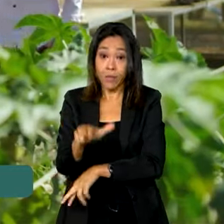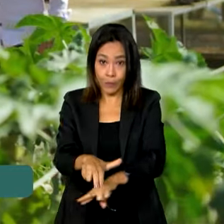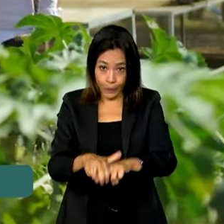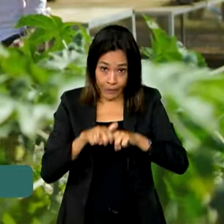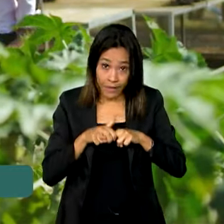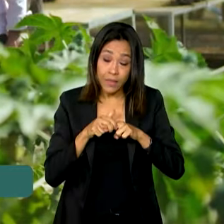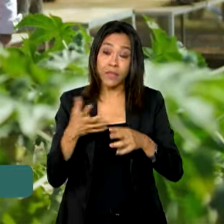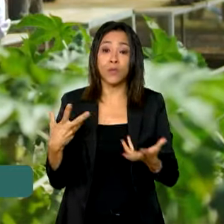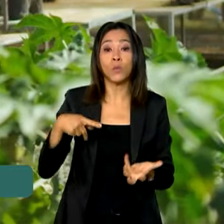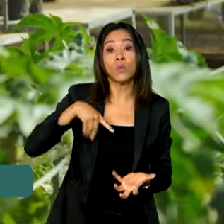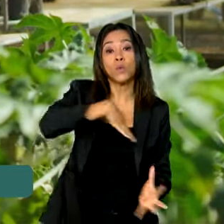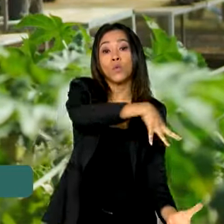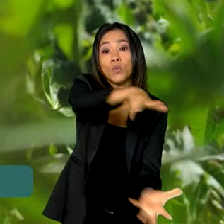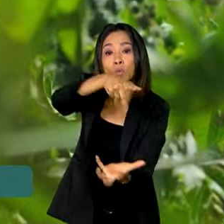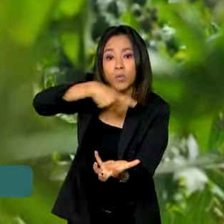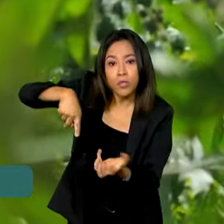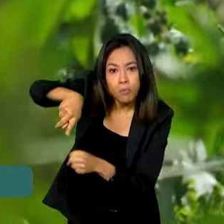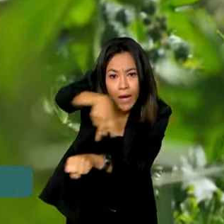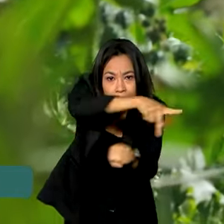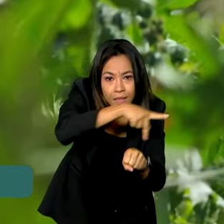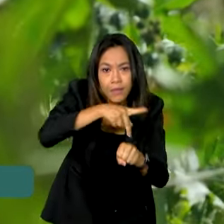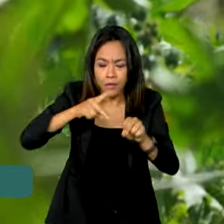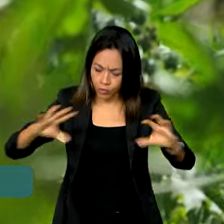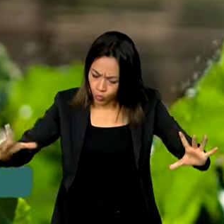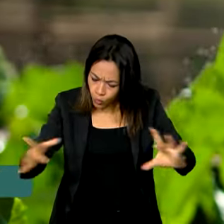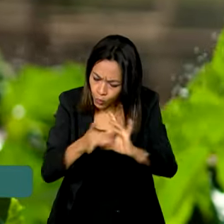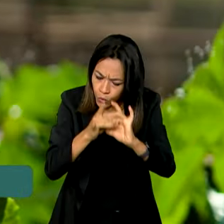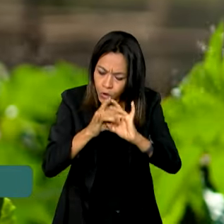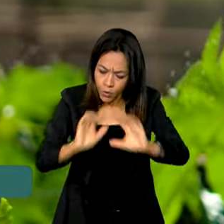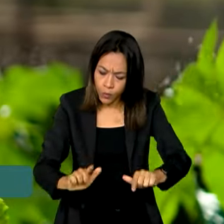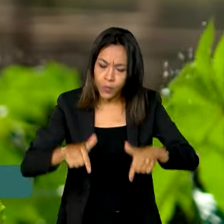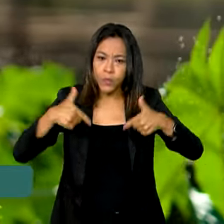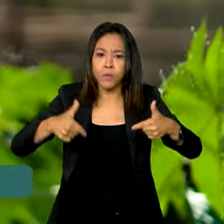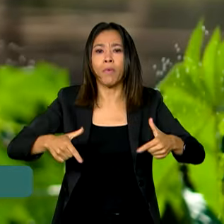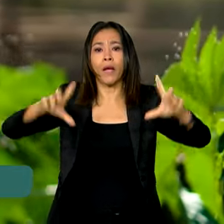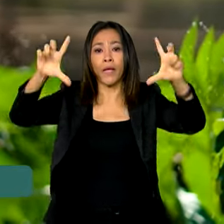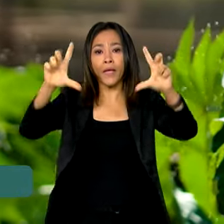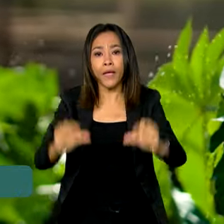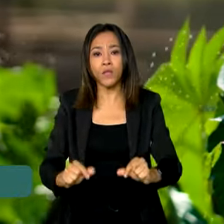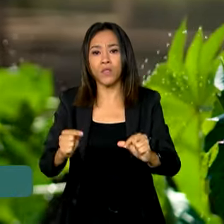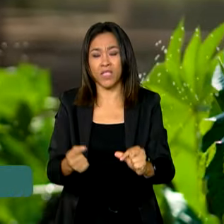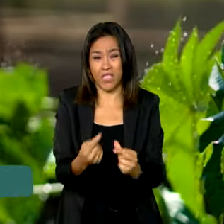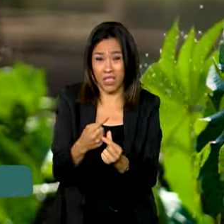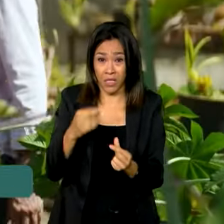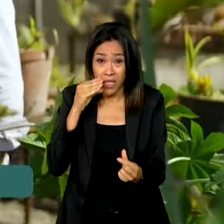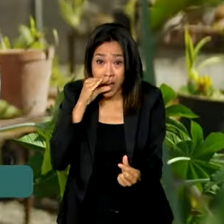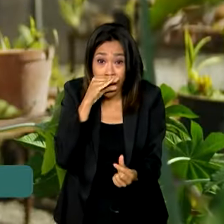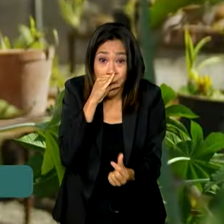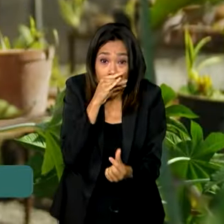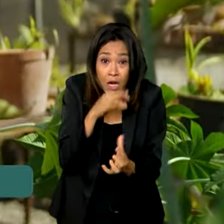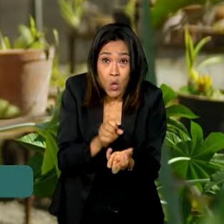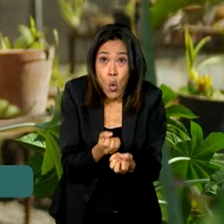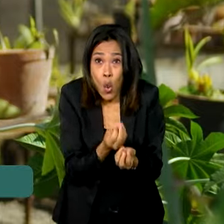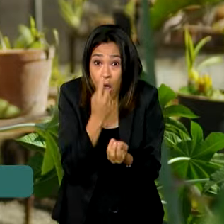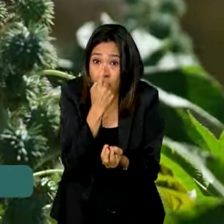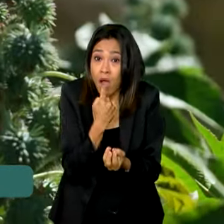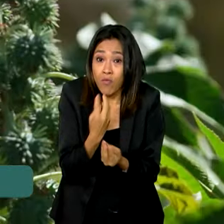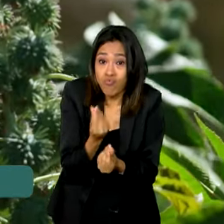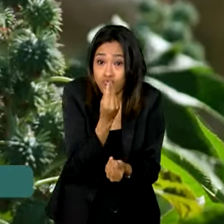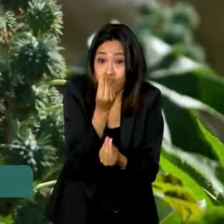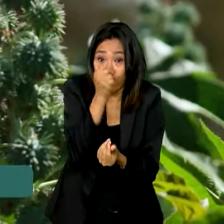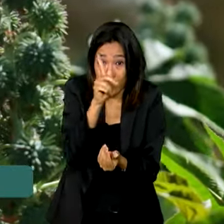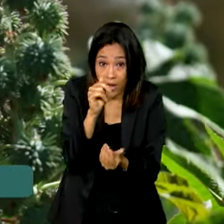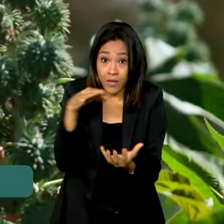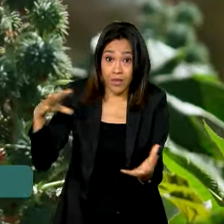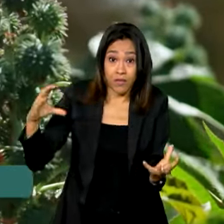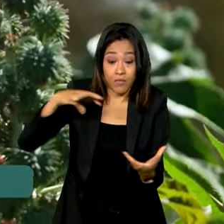os países precisam fazer esforços conjuntos para reduzir a emissão dos gases de efeito estufa e evitar o aumento da